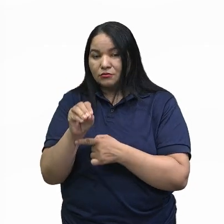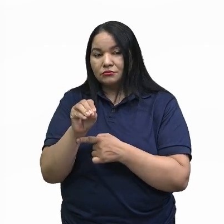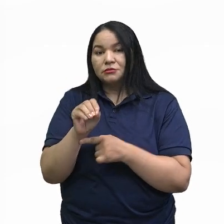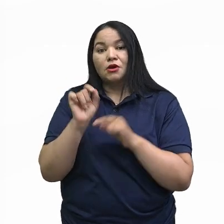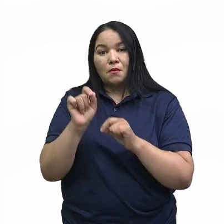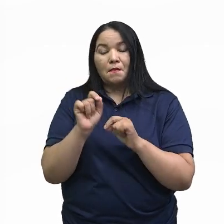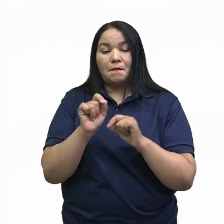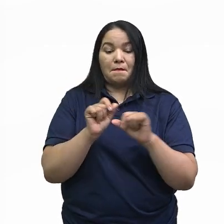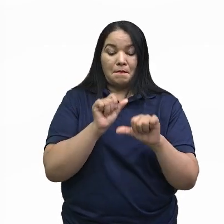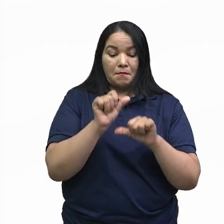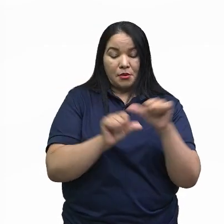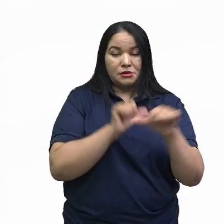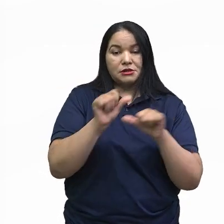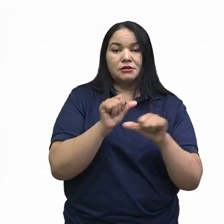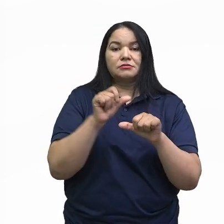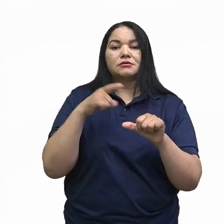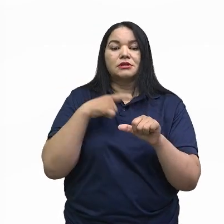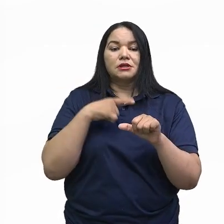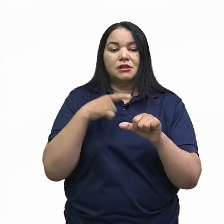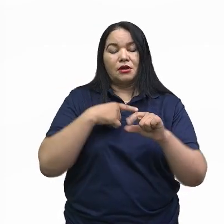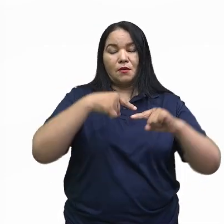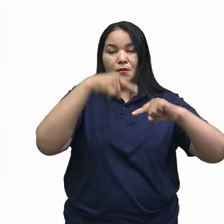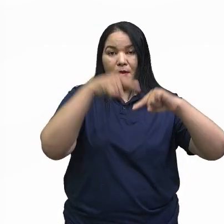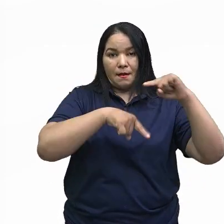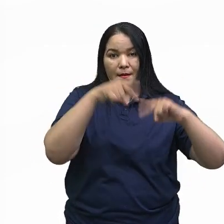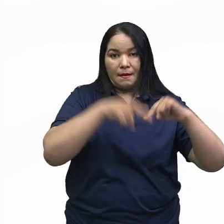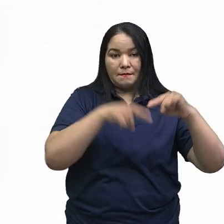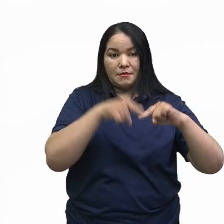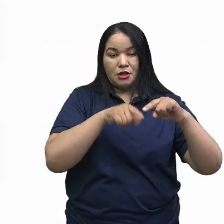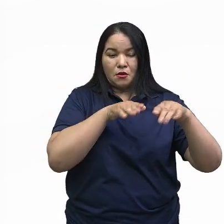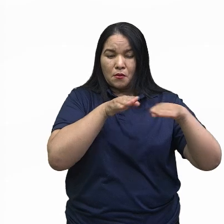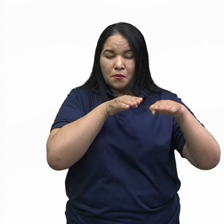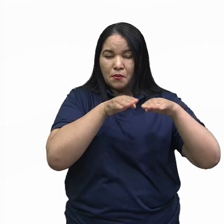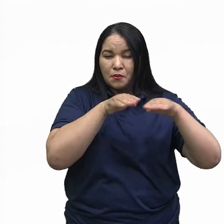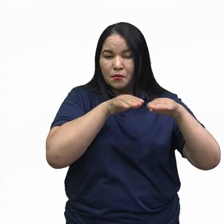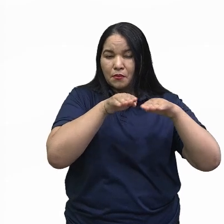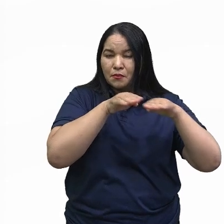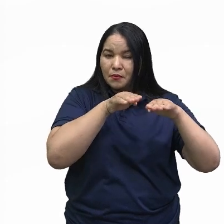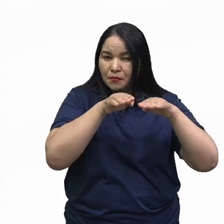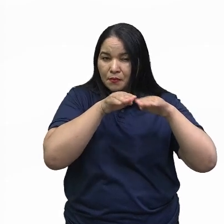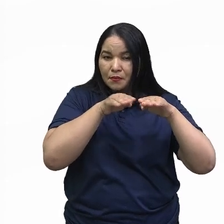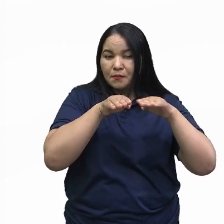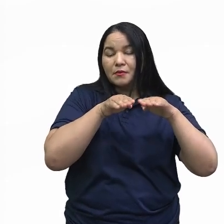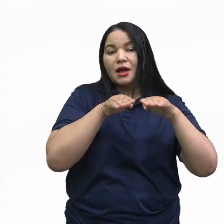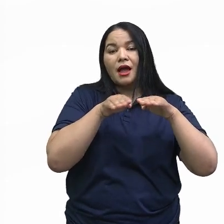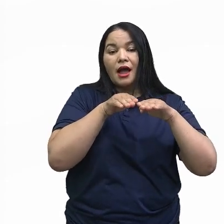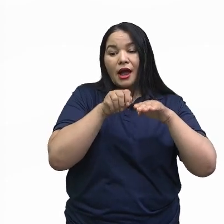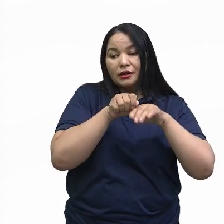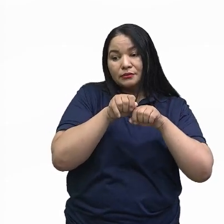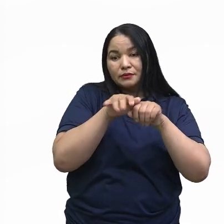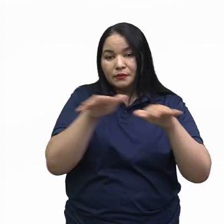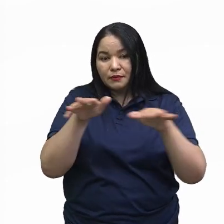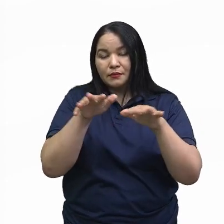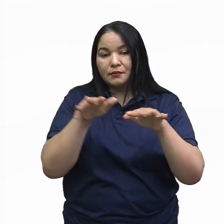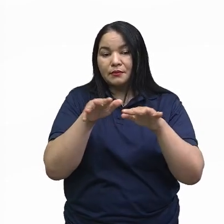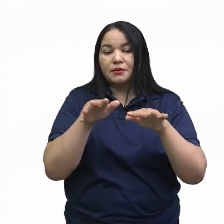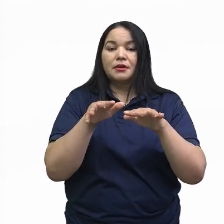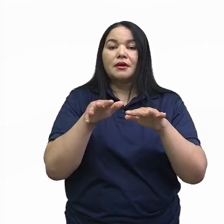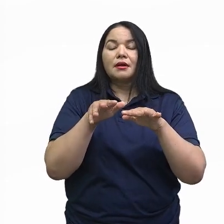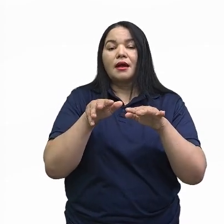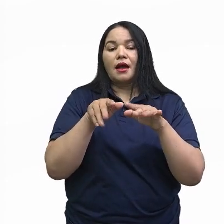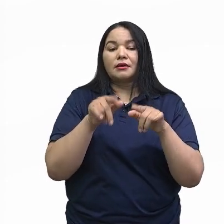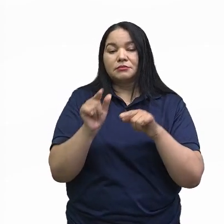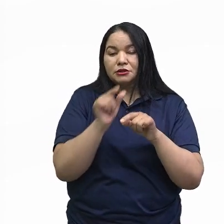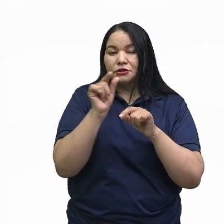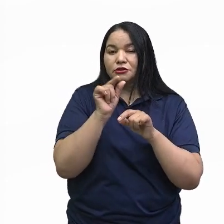de decaimento tem um elemento que está instável, tá doido para adquirir estabilidade, ele emite uma partícula, no caso